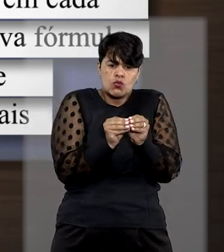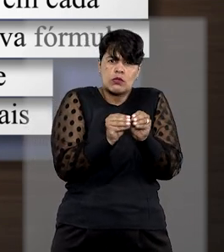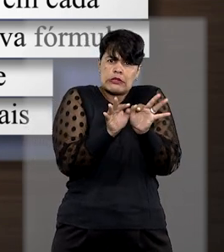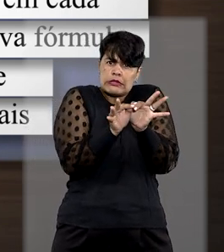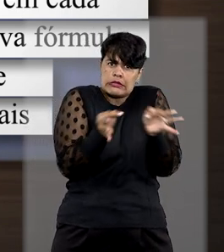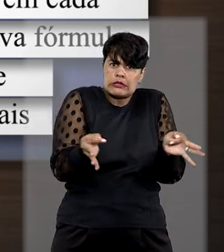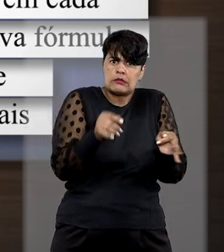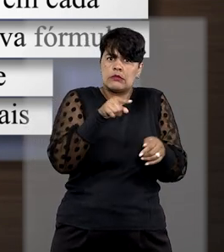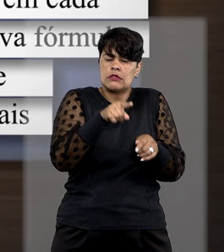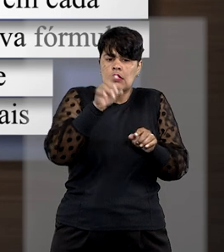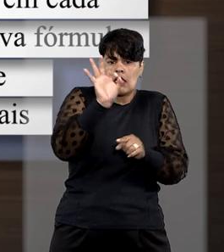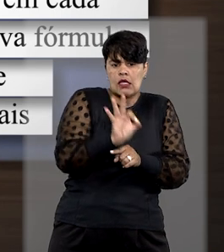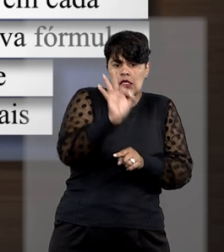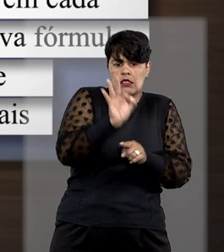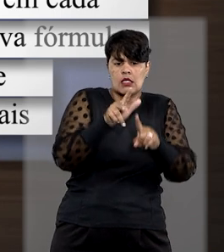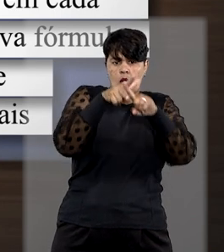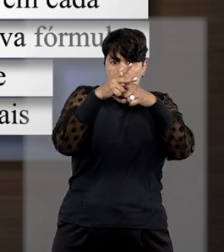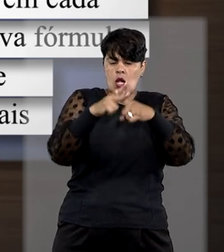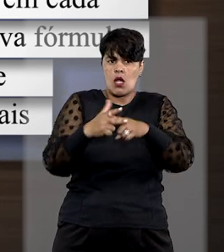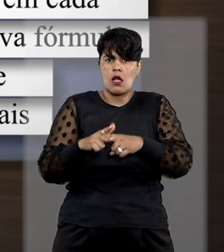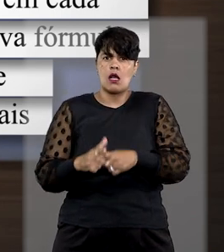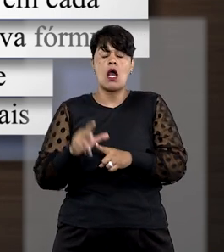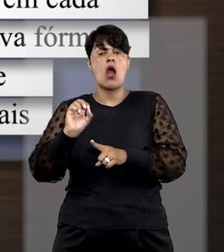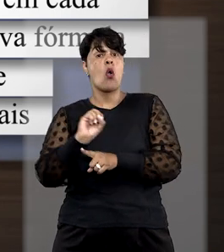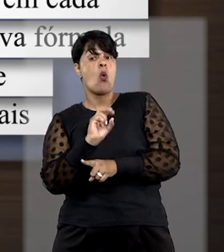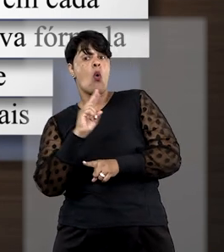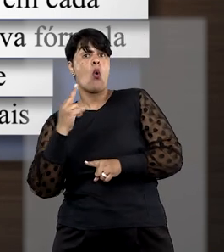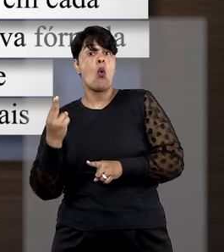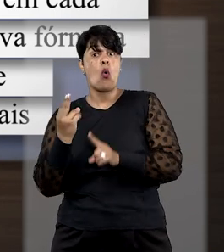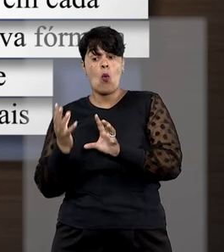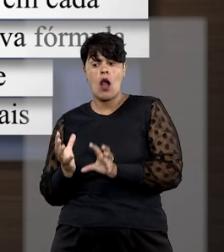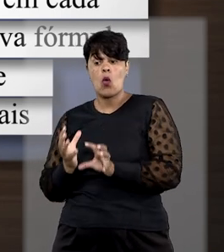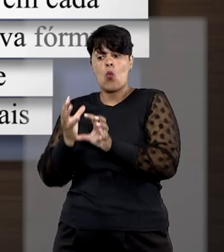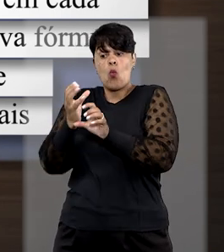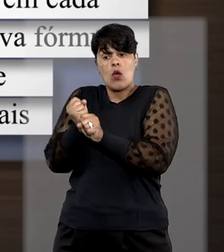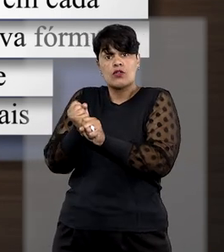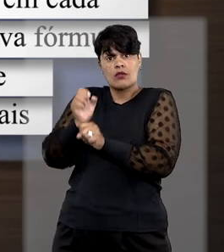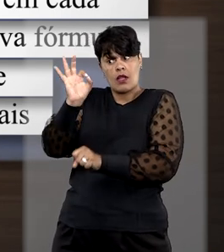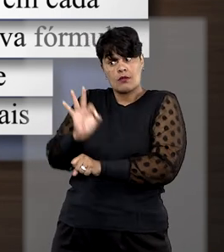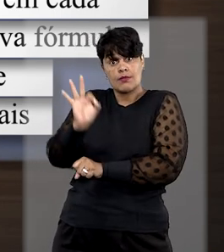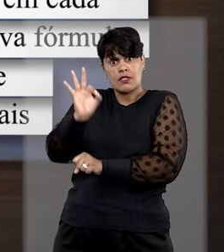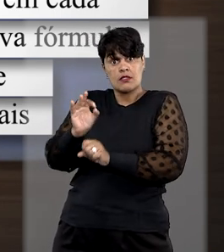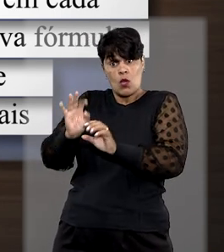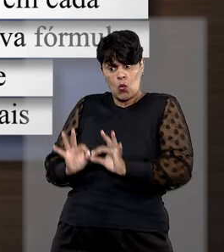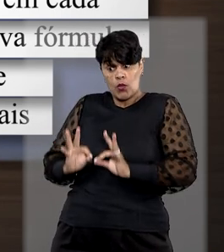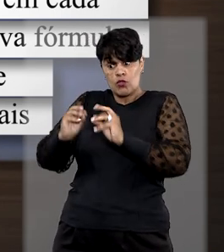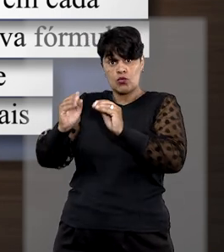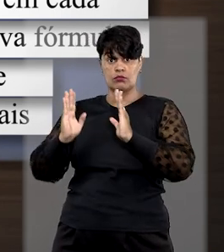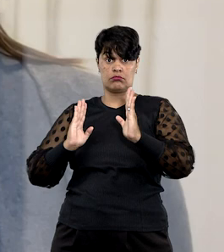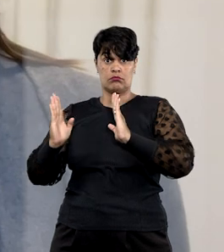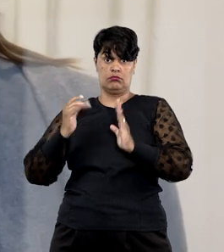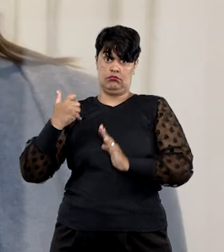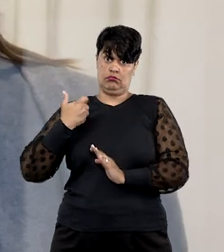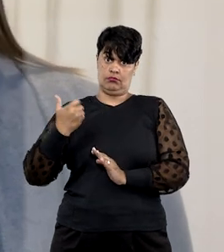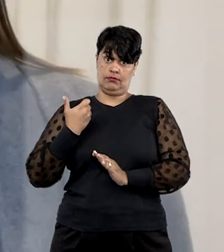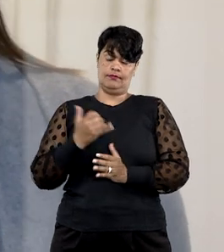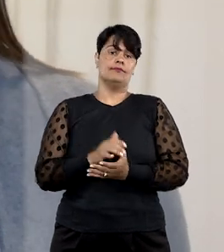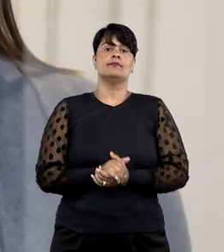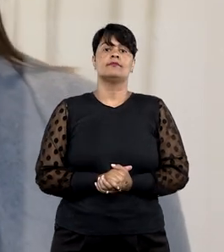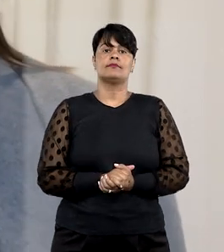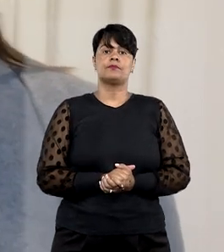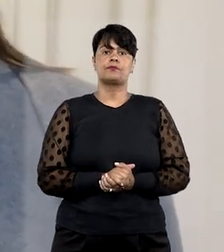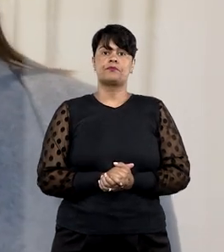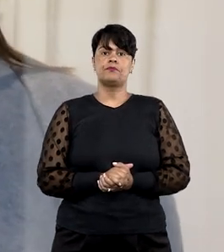percentuais de reajuste ou o cálculo de média dos percentuais aplicados em todas as faixas etárias. O relator